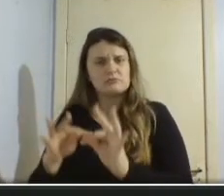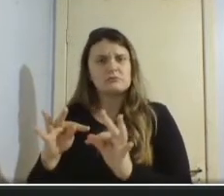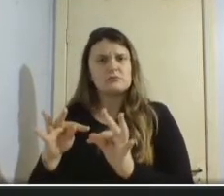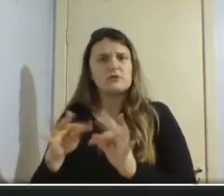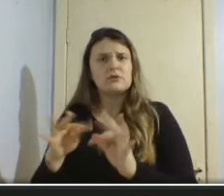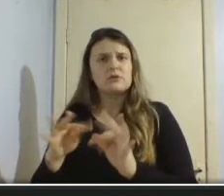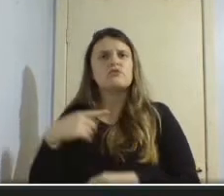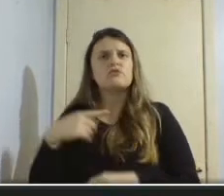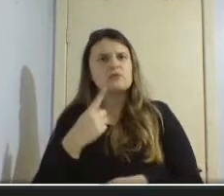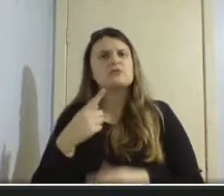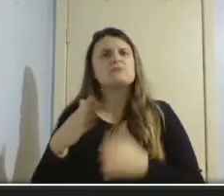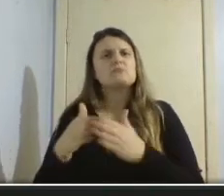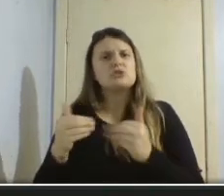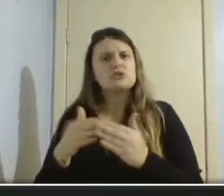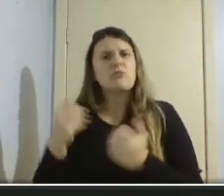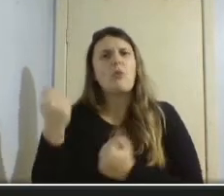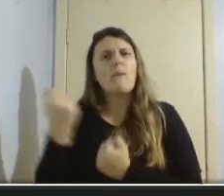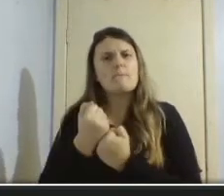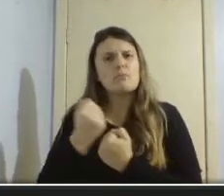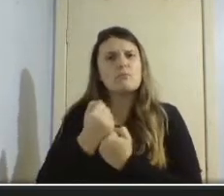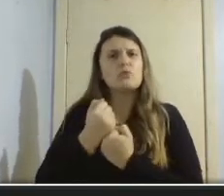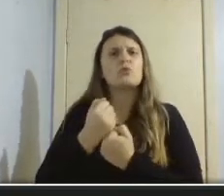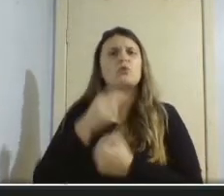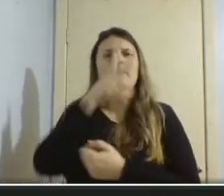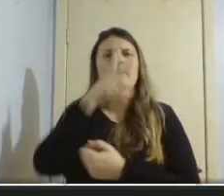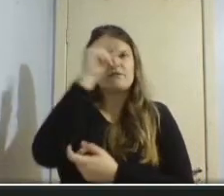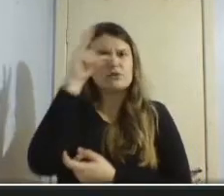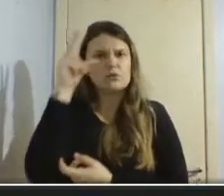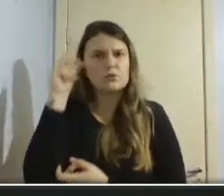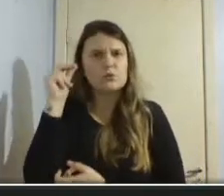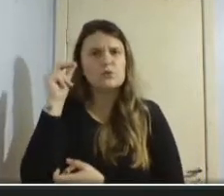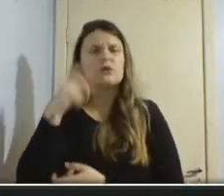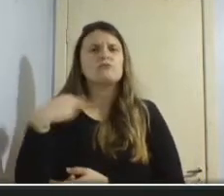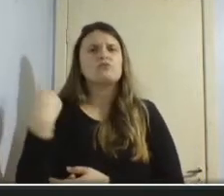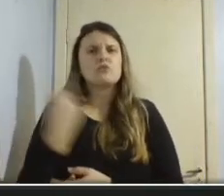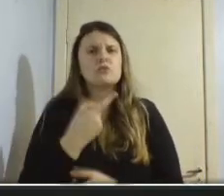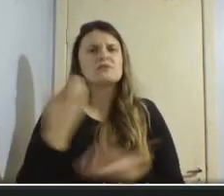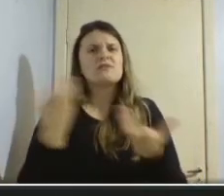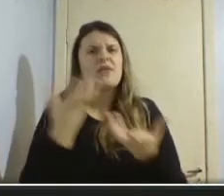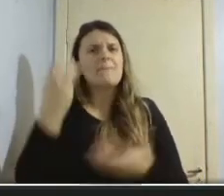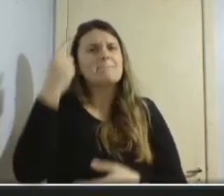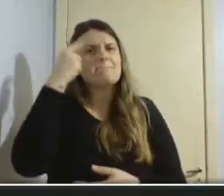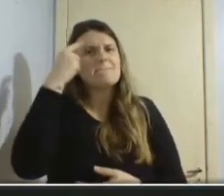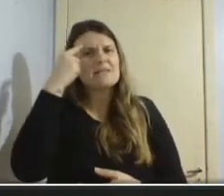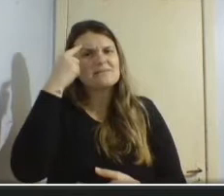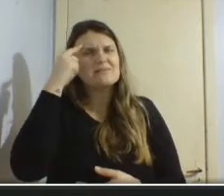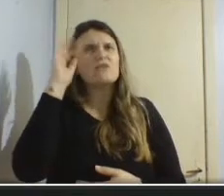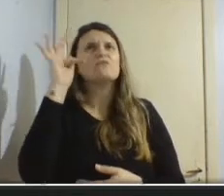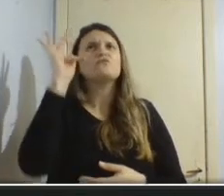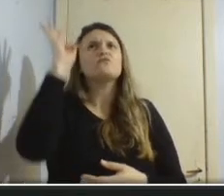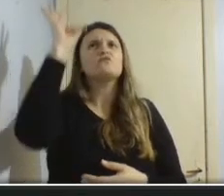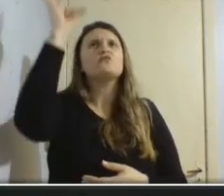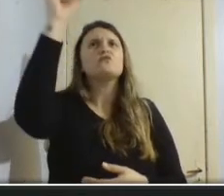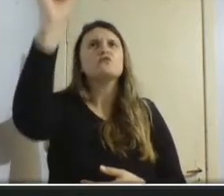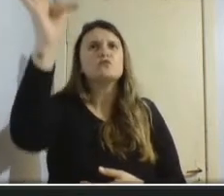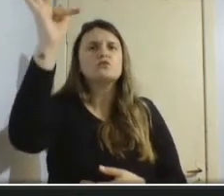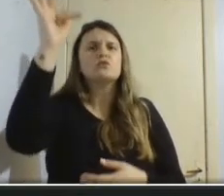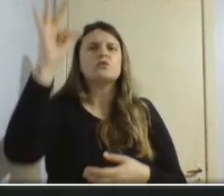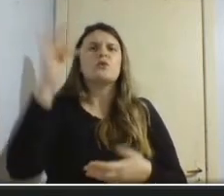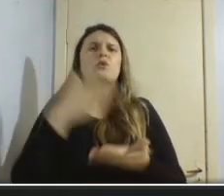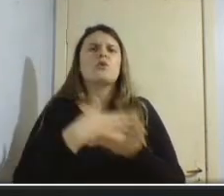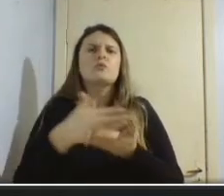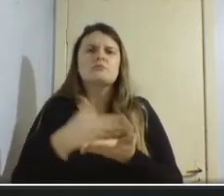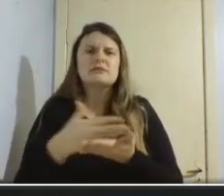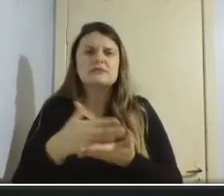caso, inclusive, da prefeitura, para nós podermos pensar em ter isso no futuro, começando por um pequeno centro de inovação que